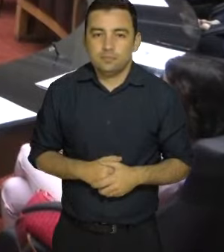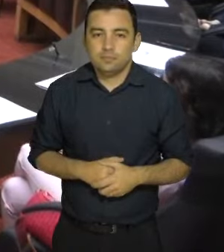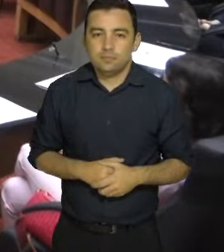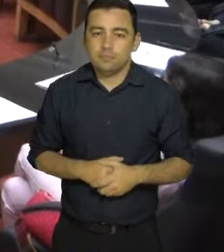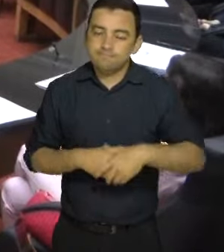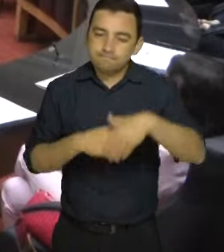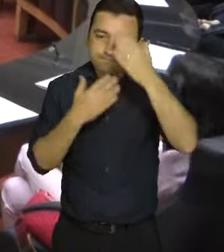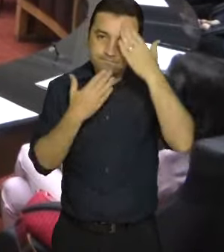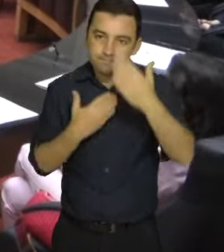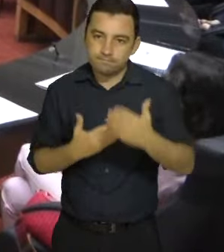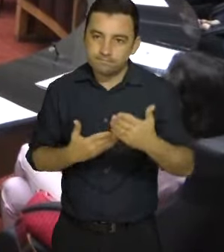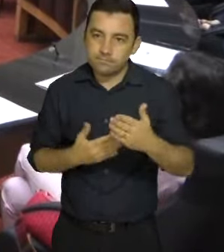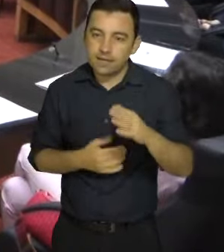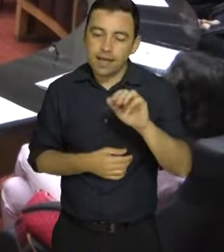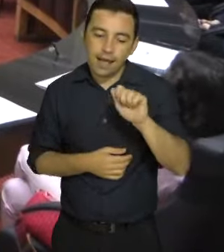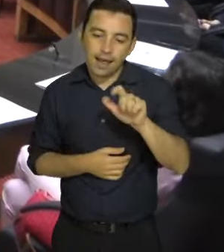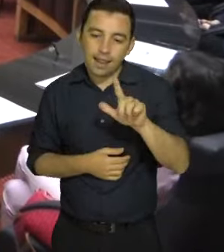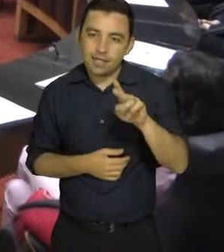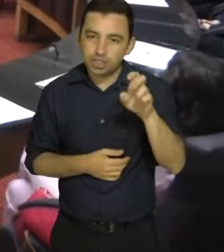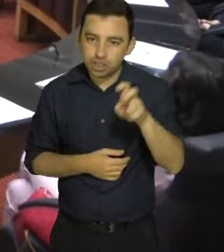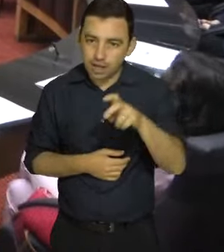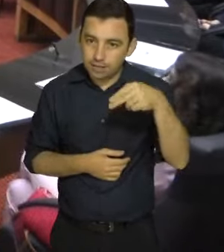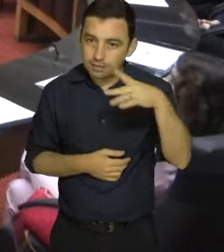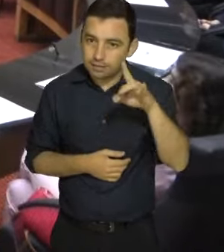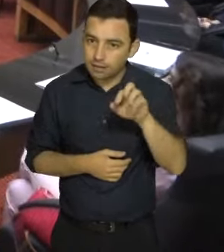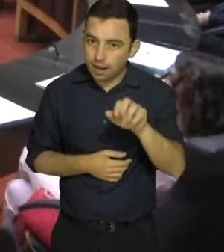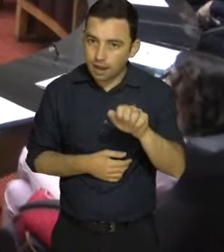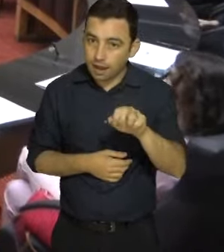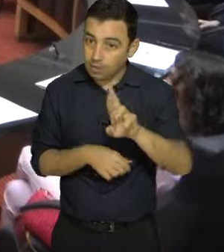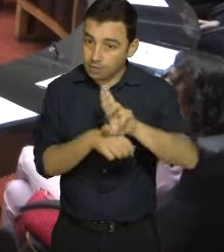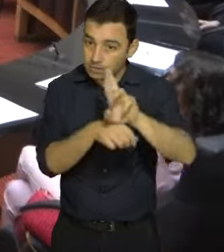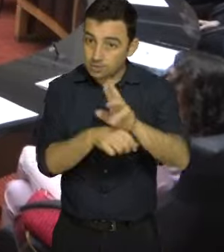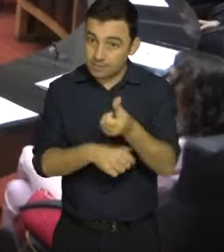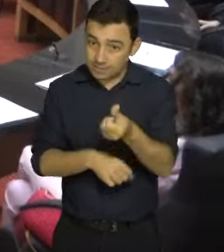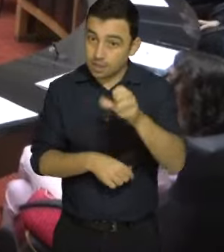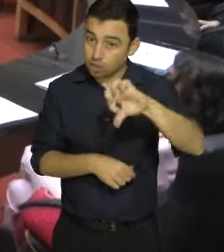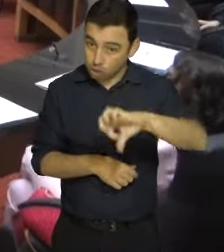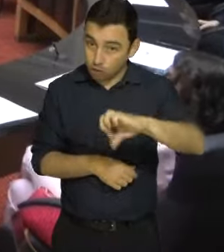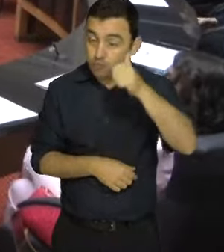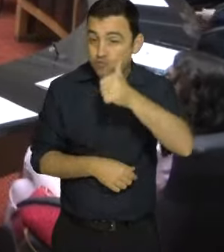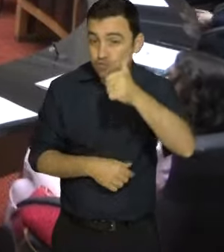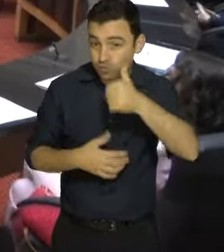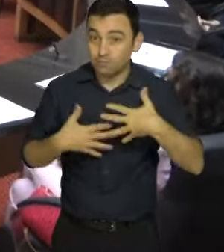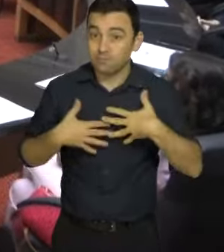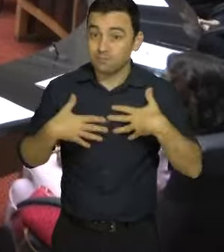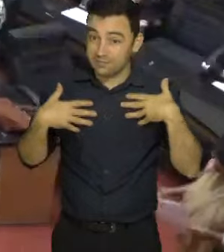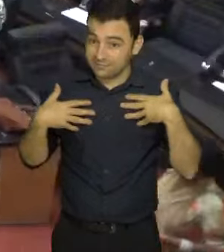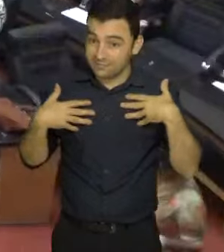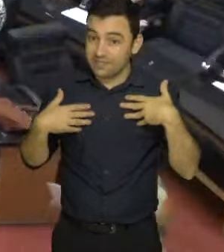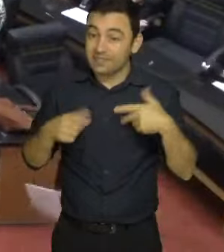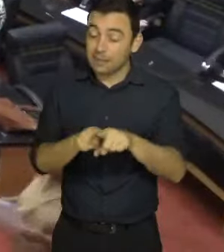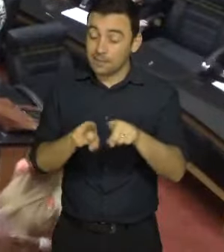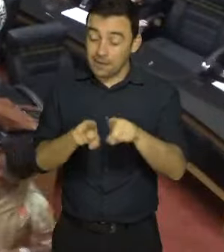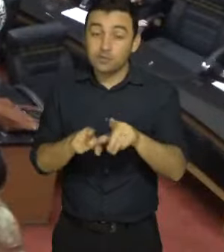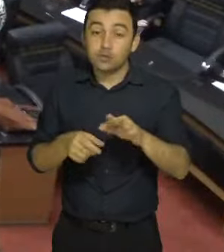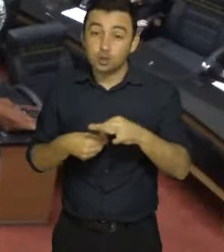Agradeço, então, a Alexandra, representando as 69 homenageadas, assim como o